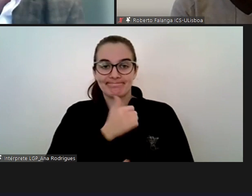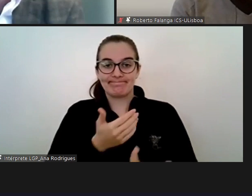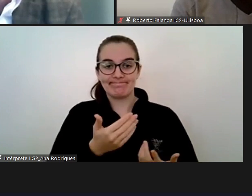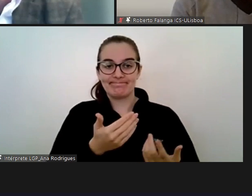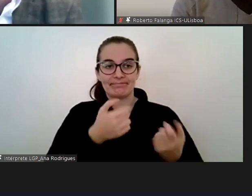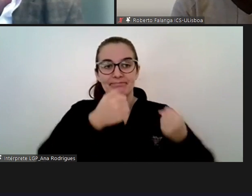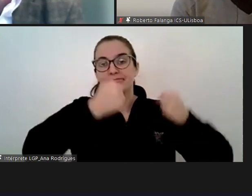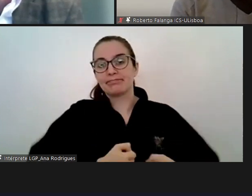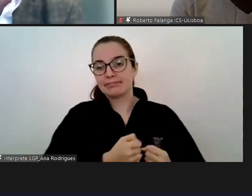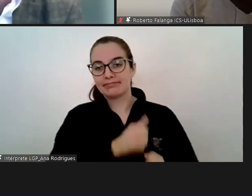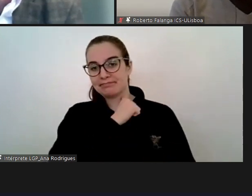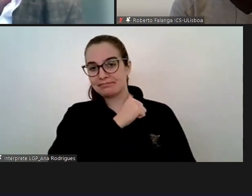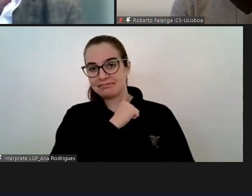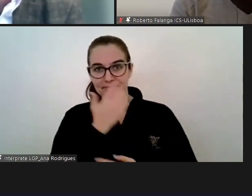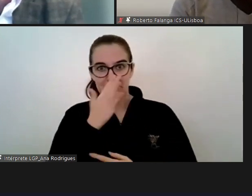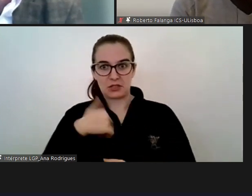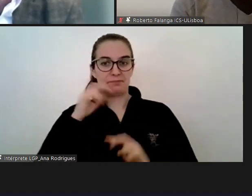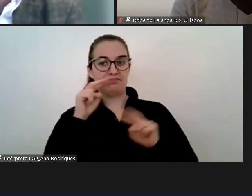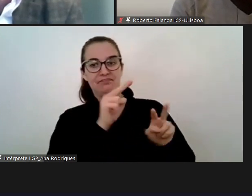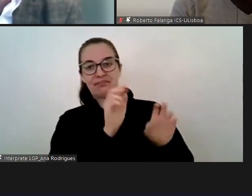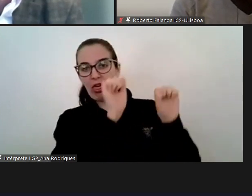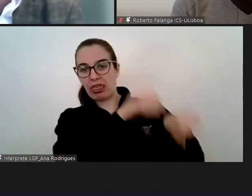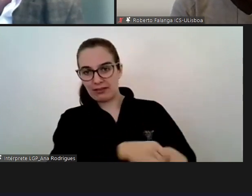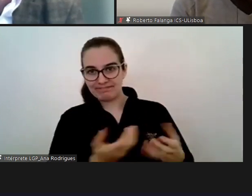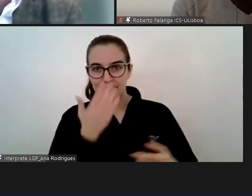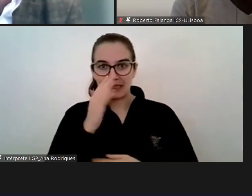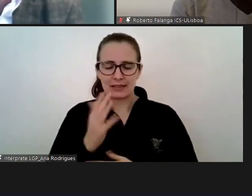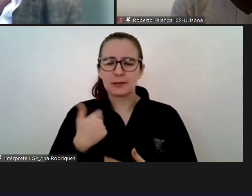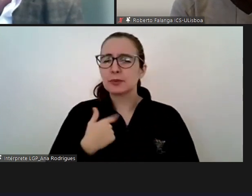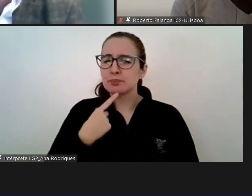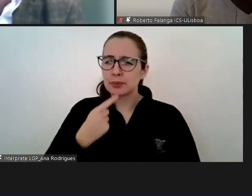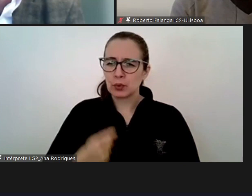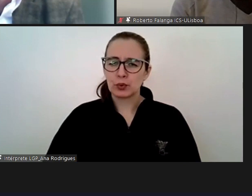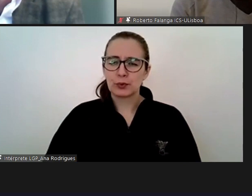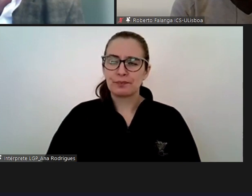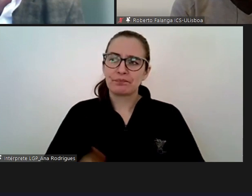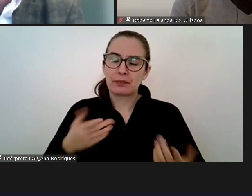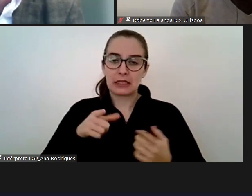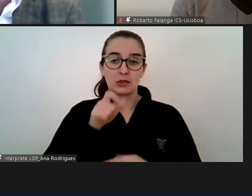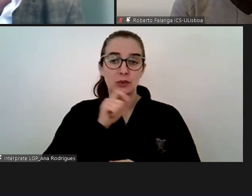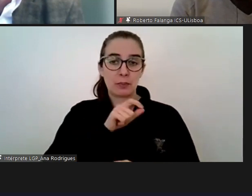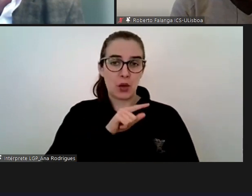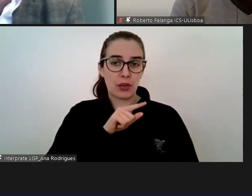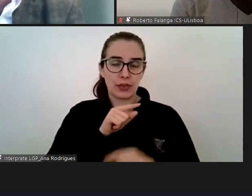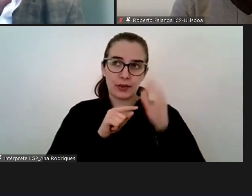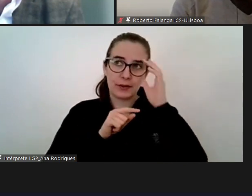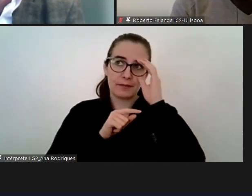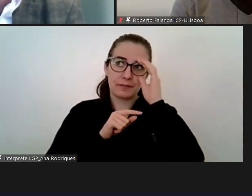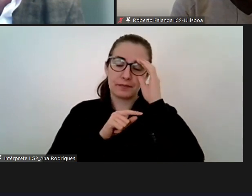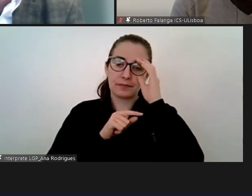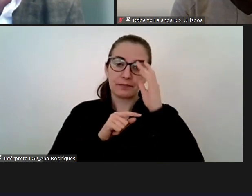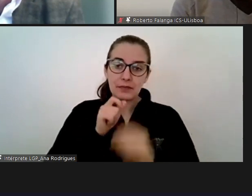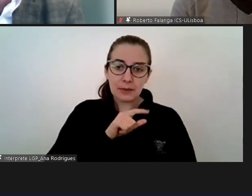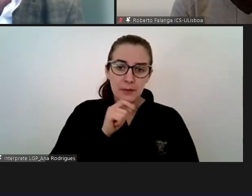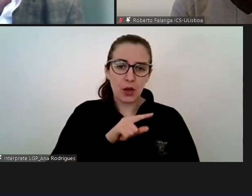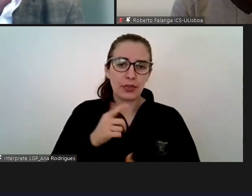protesto ou da sua voz. Pode pôr em causa também a nossa, digamos